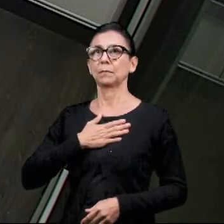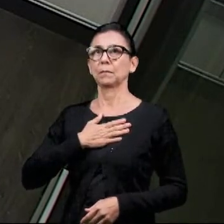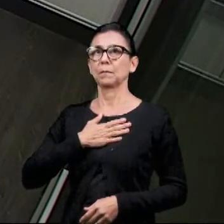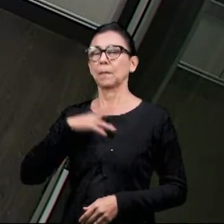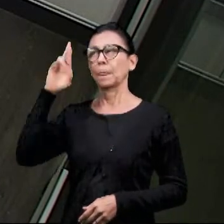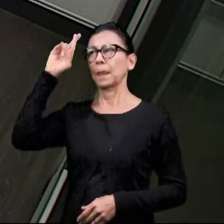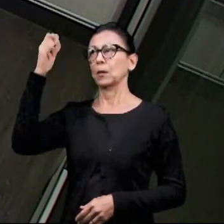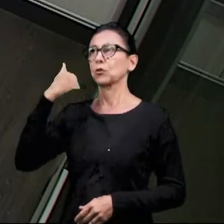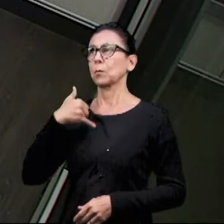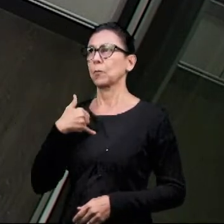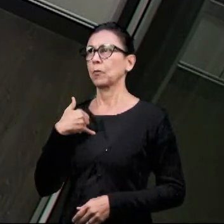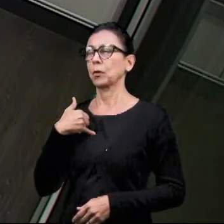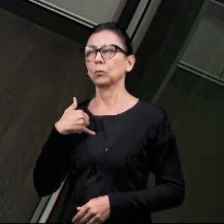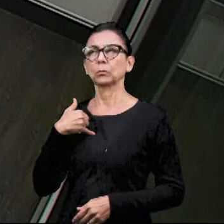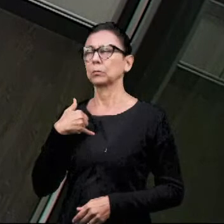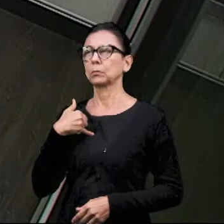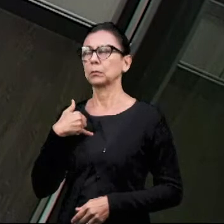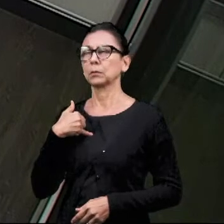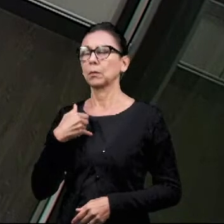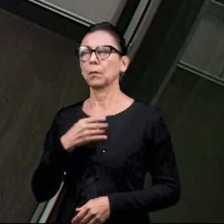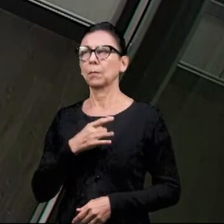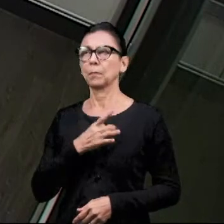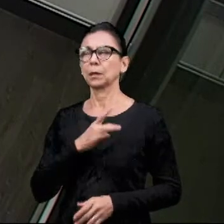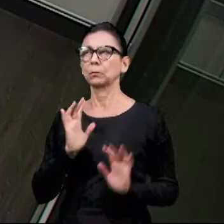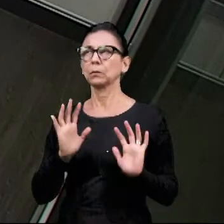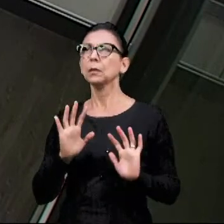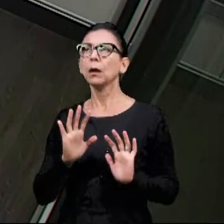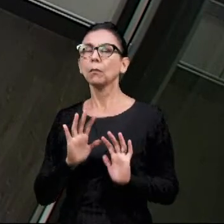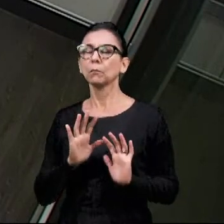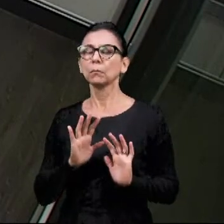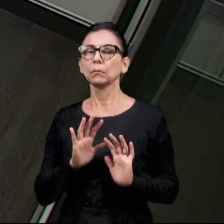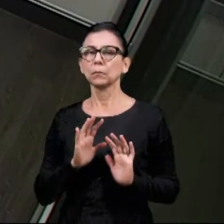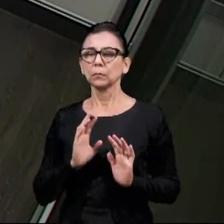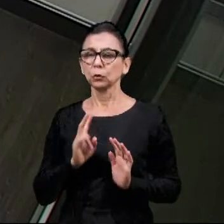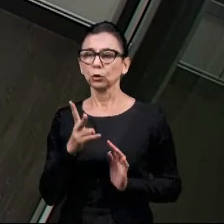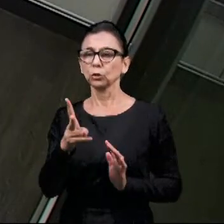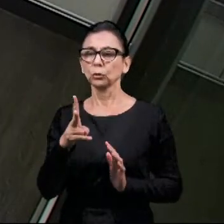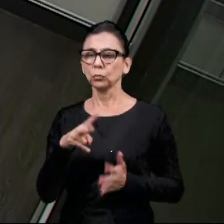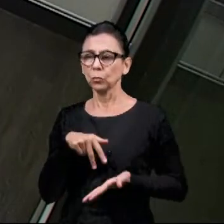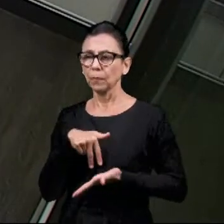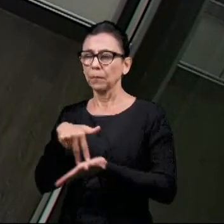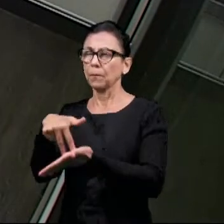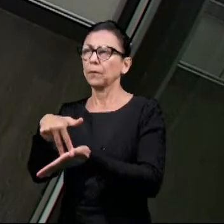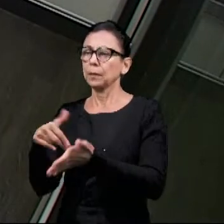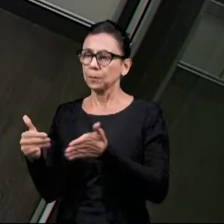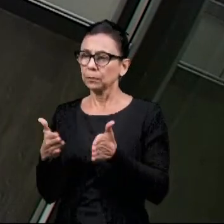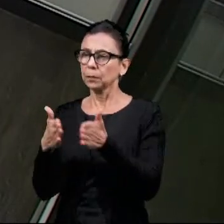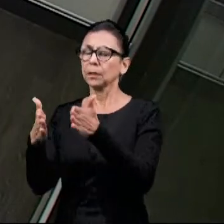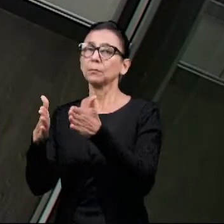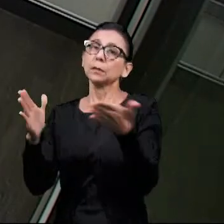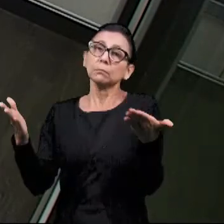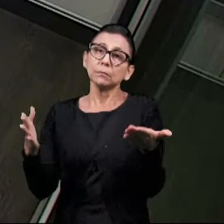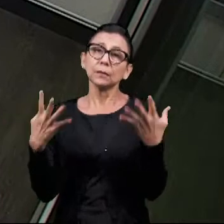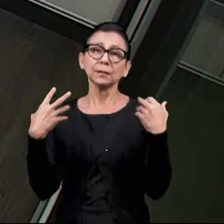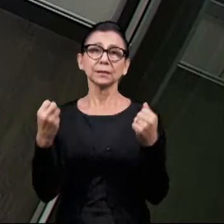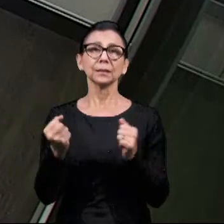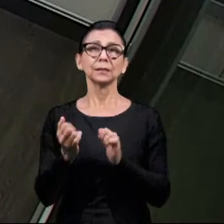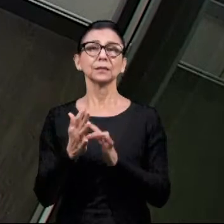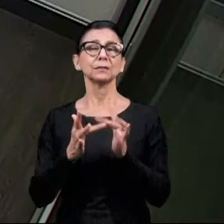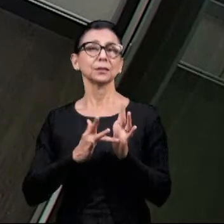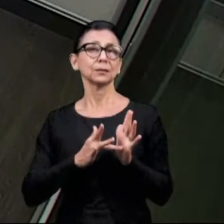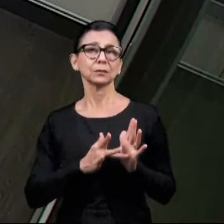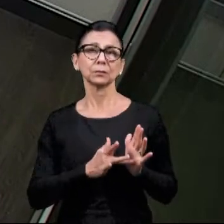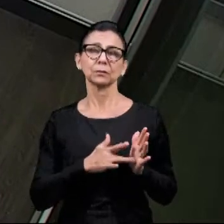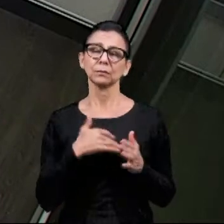eu ergui e, como eu digo até hoje, entreguei nas mãos do Senhor. E as coisas foram acontecendo,